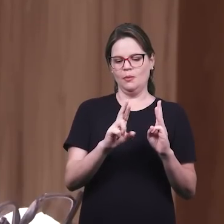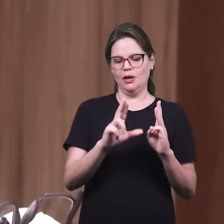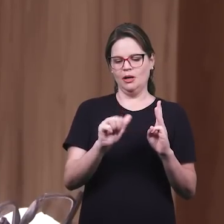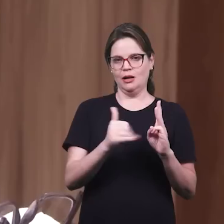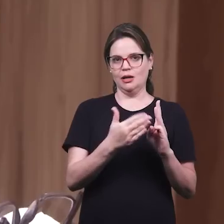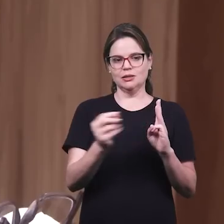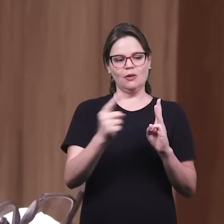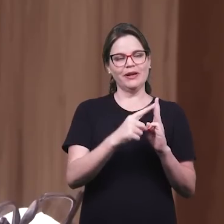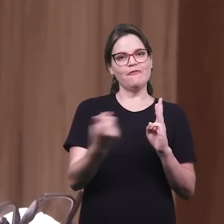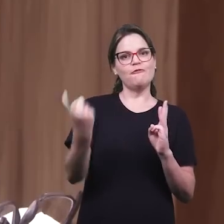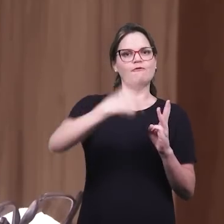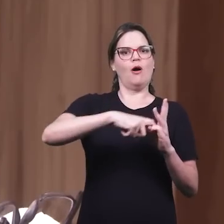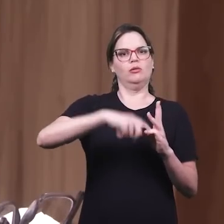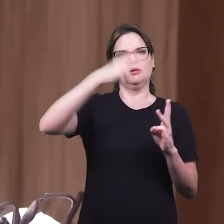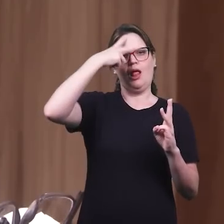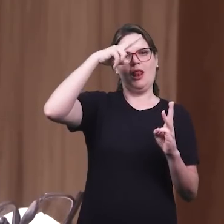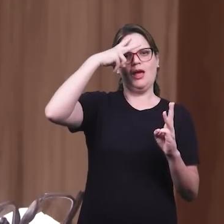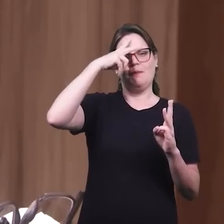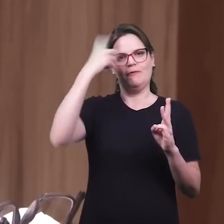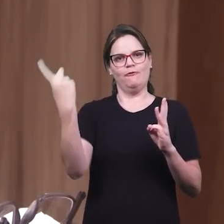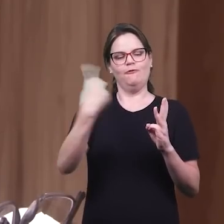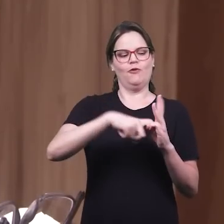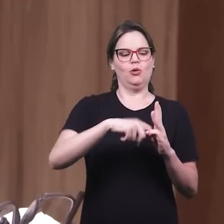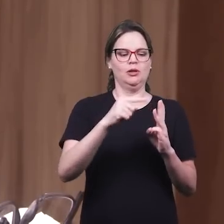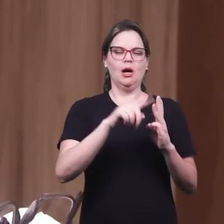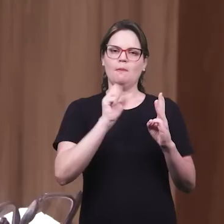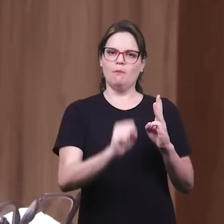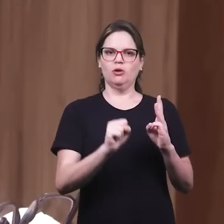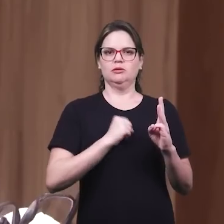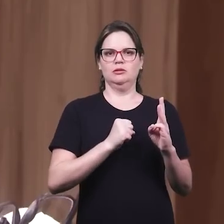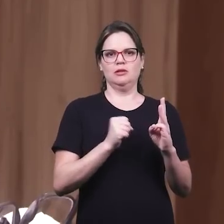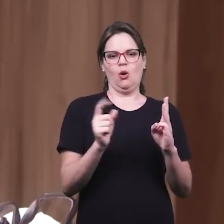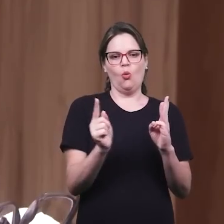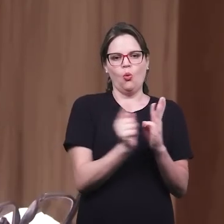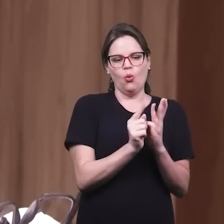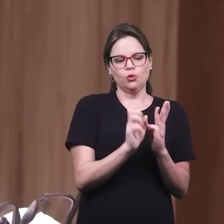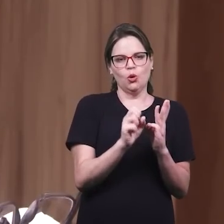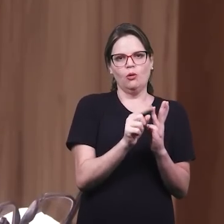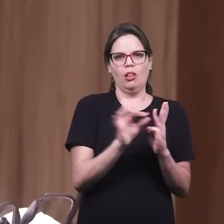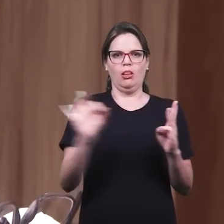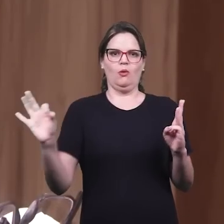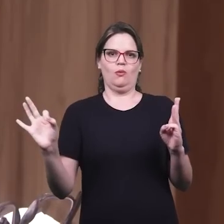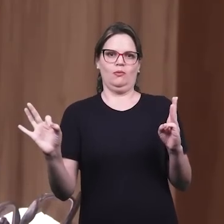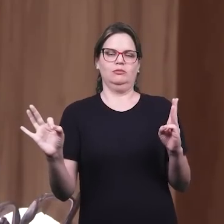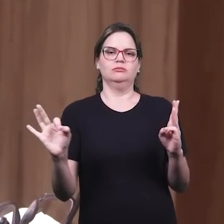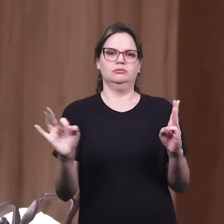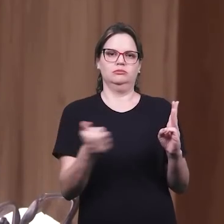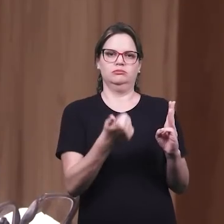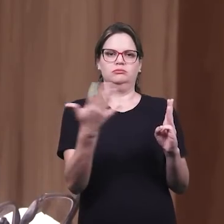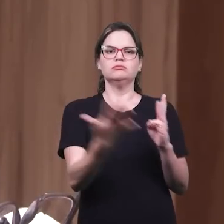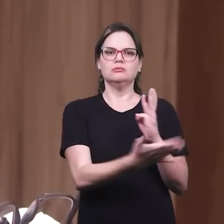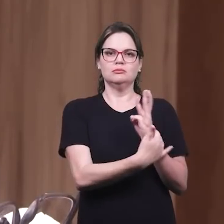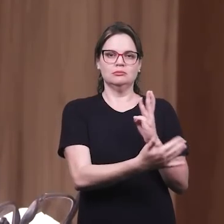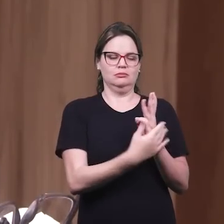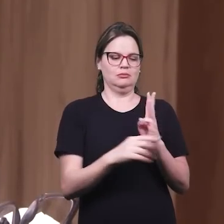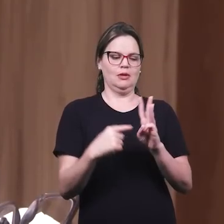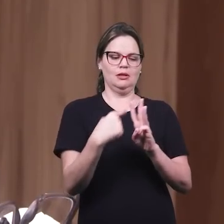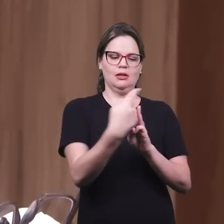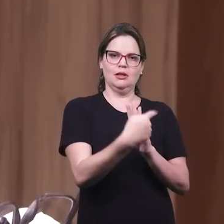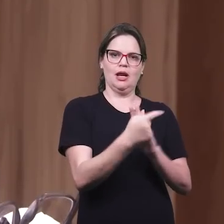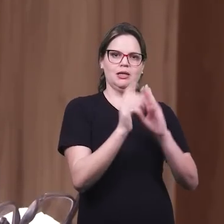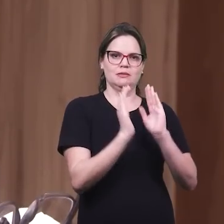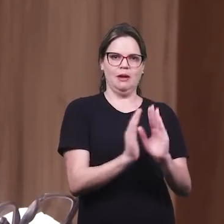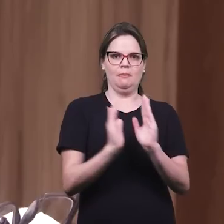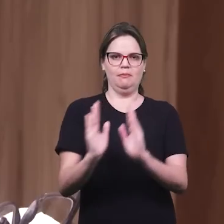da memória, que muitas vezes pode ser de curto prazo, ou pode ser de longo prazo. É interessante